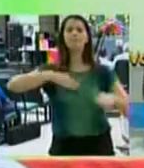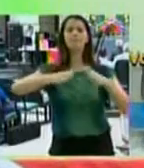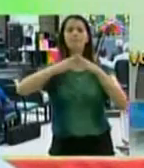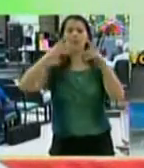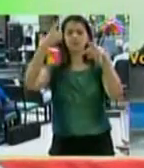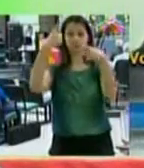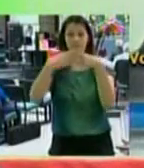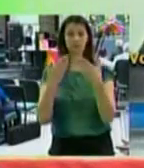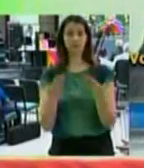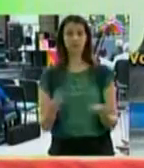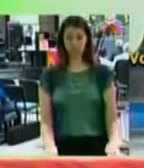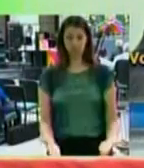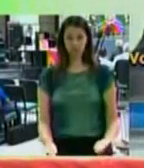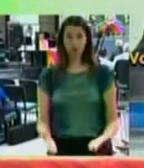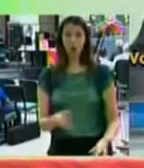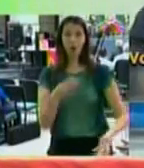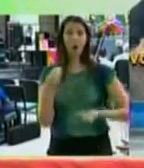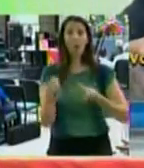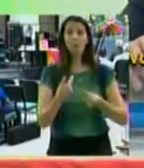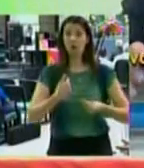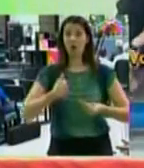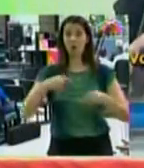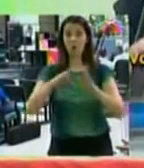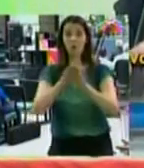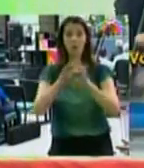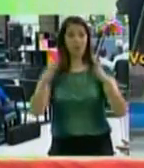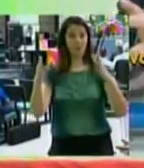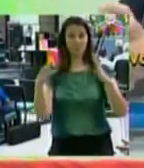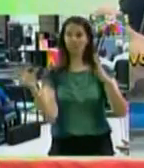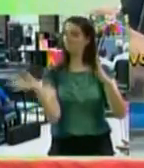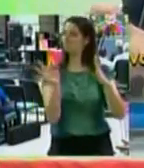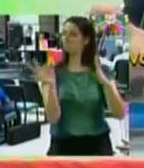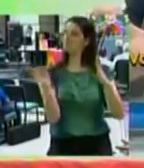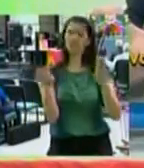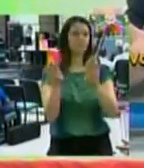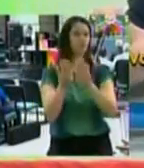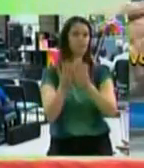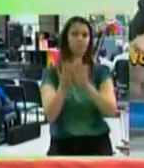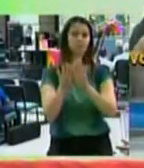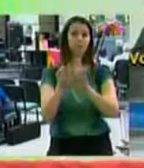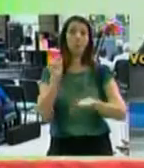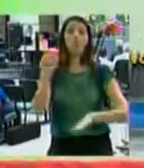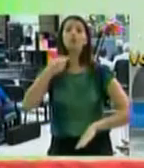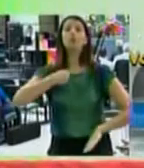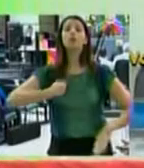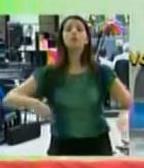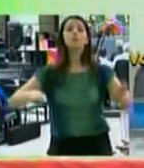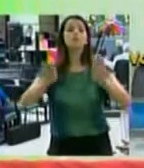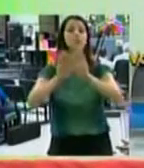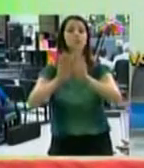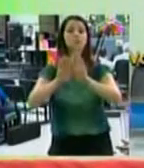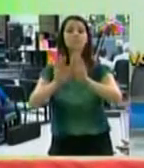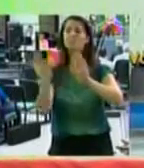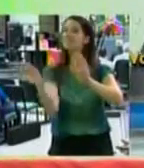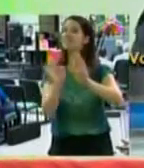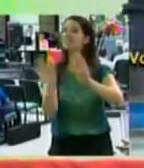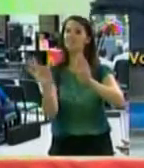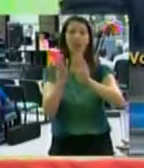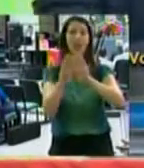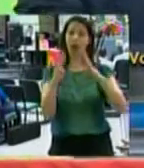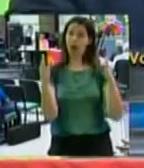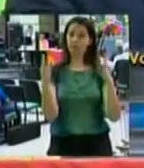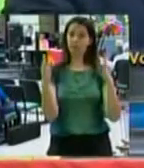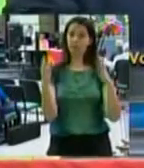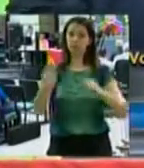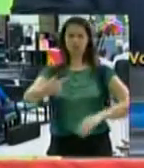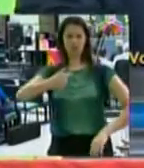dizendo: quando eu abro, ninguém fecha. E aquilo que eu fecho, ninguém abre. Ele está dizendo: